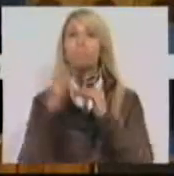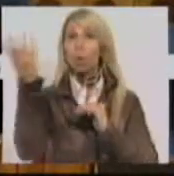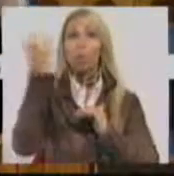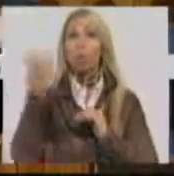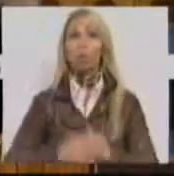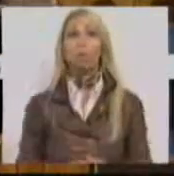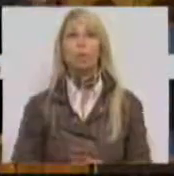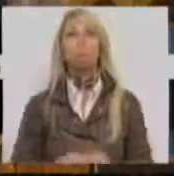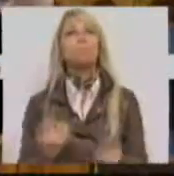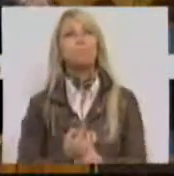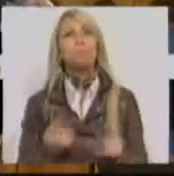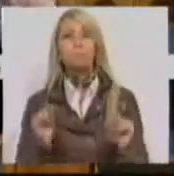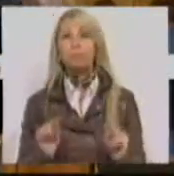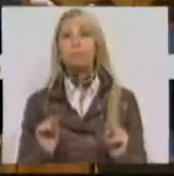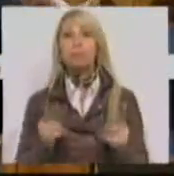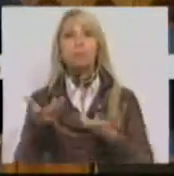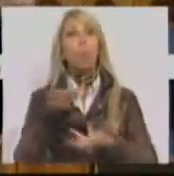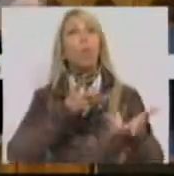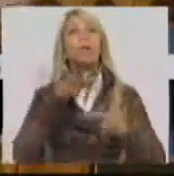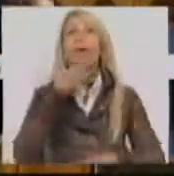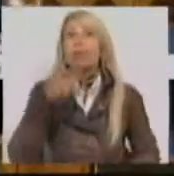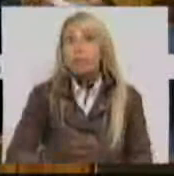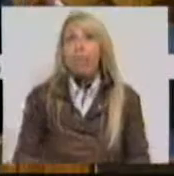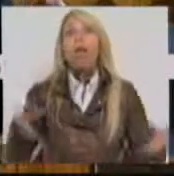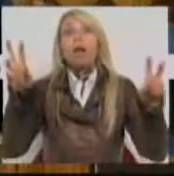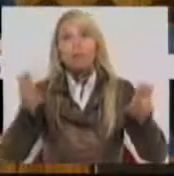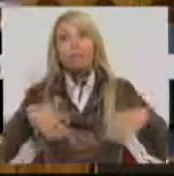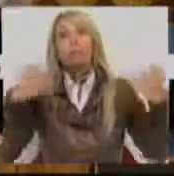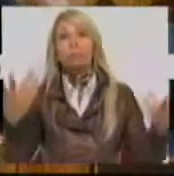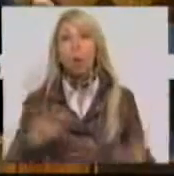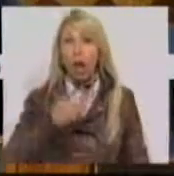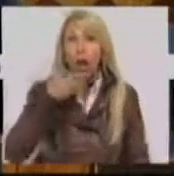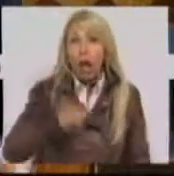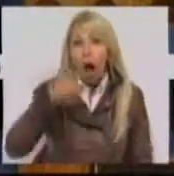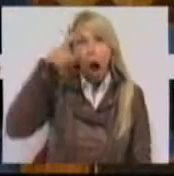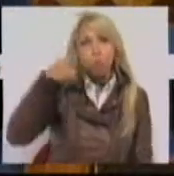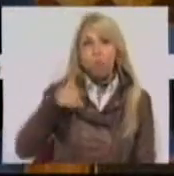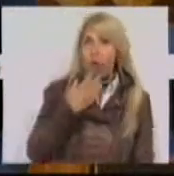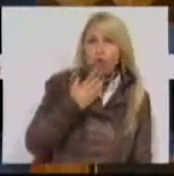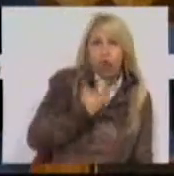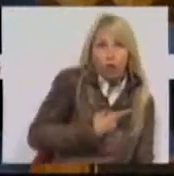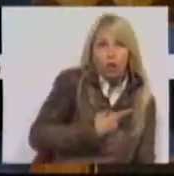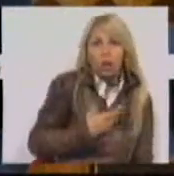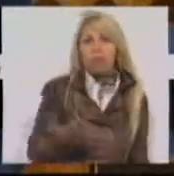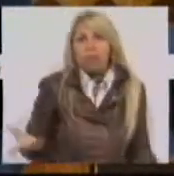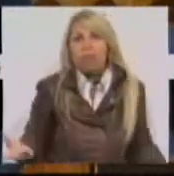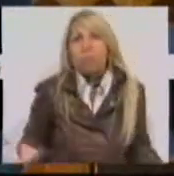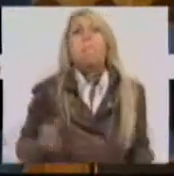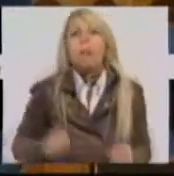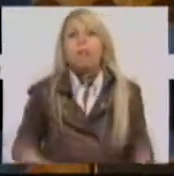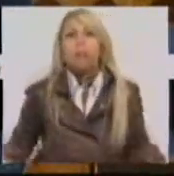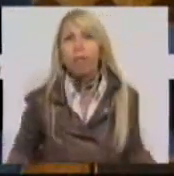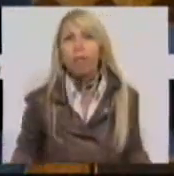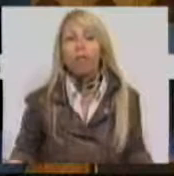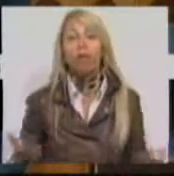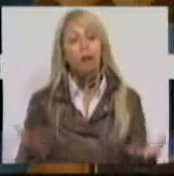cultura. Porque é este tal partilhar do saber, porque, de facto, sabermos sozinhos não serve de nada. E, nesse sentido, consideramos